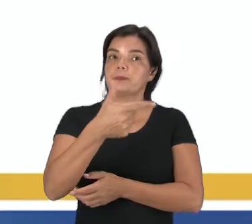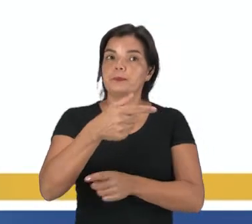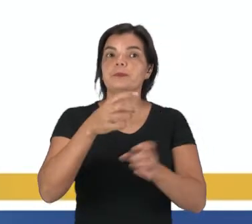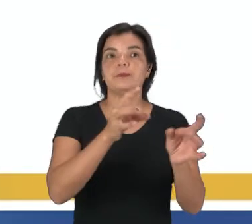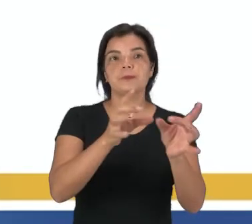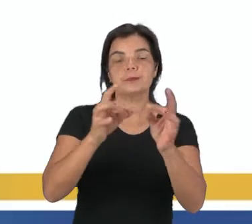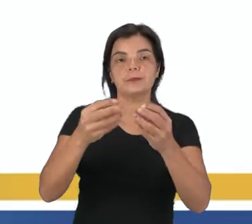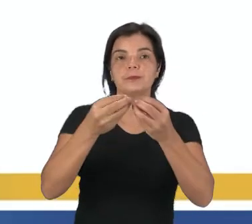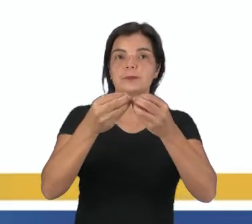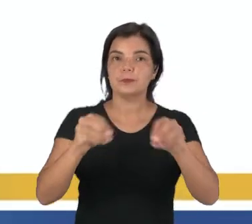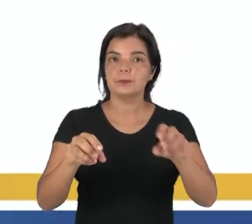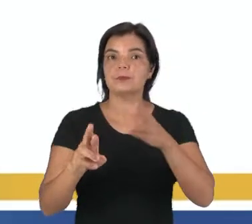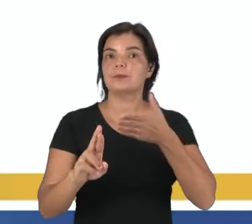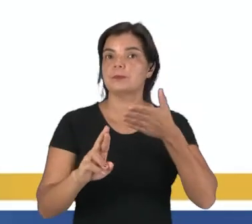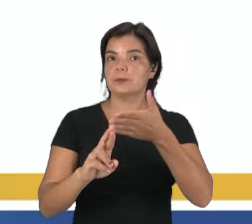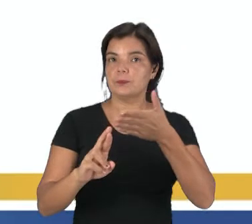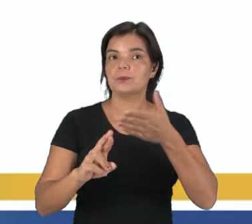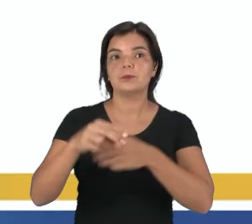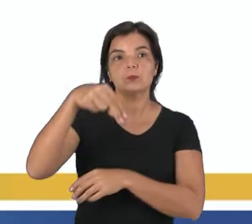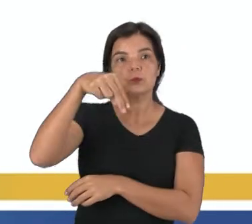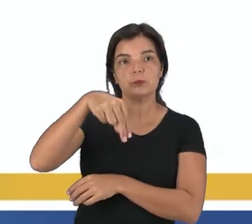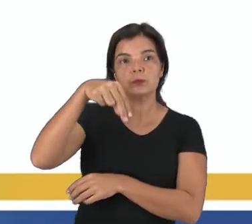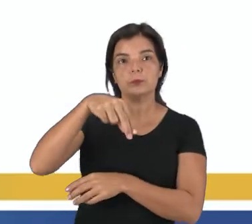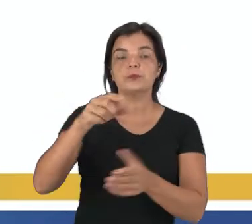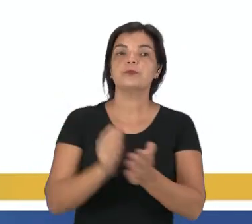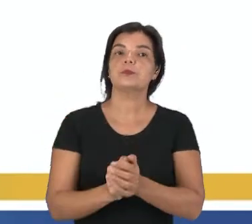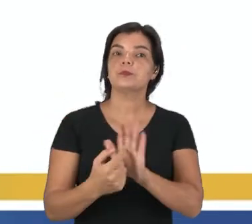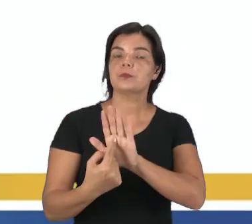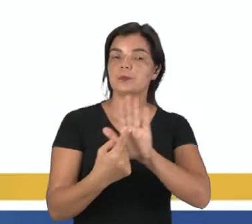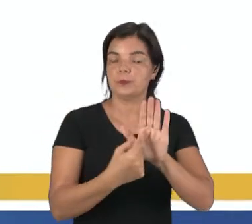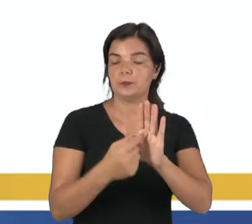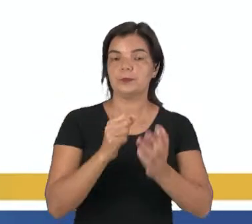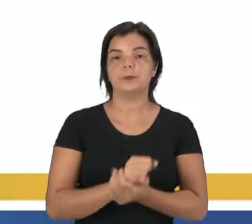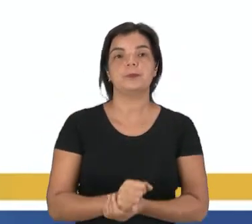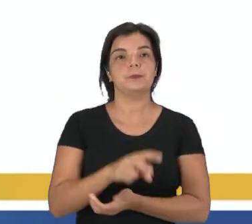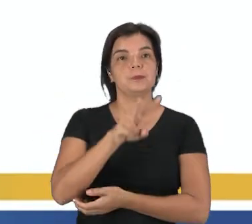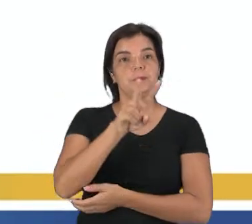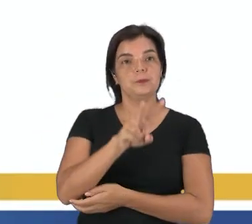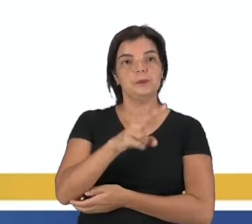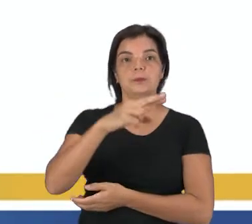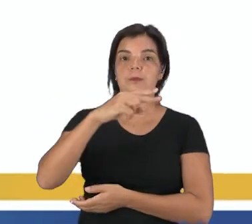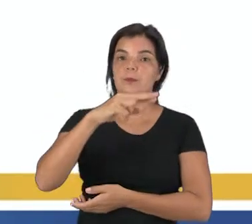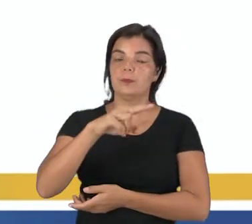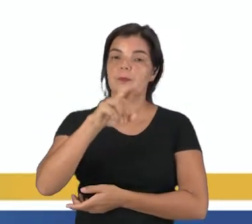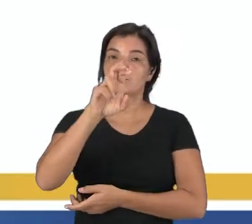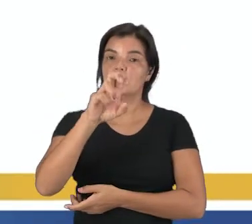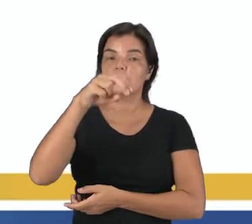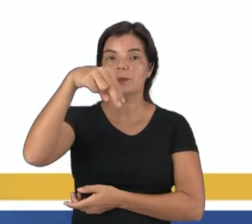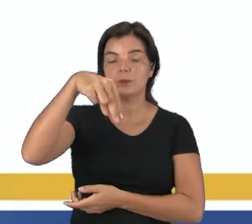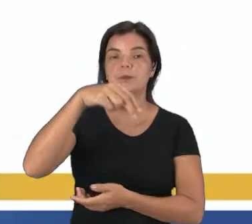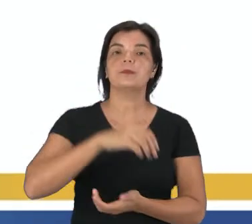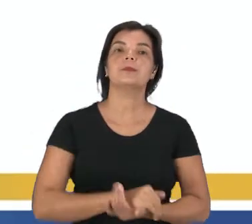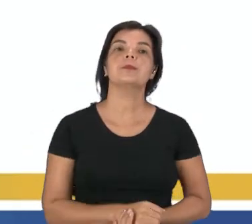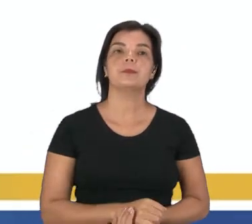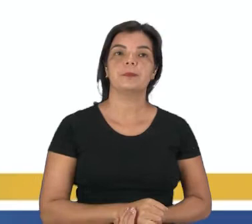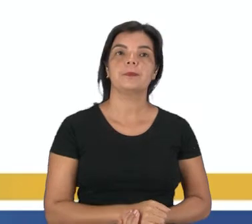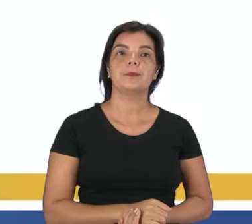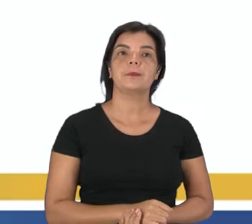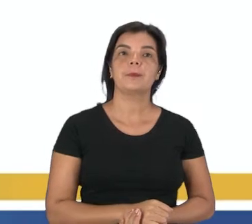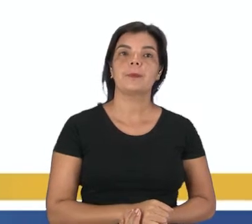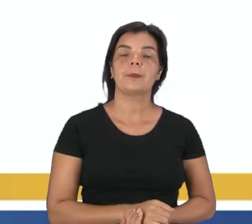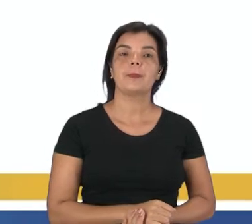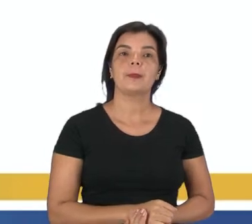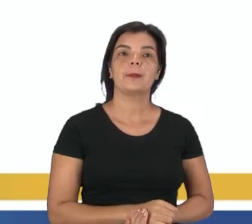ovos vendidos, né, representado por N, ela pode ser expressa pela seguinte sentença algébrica. V vai ser igual a 5 vezes o